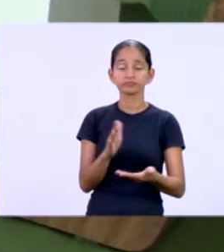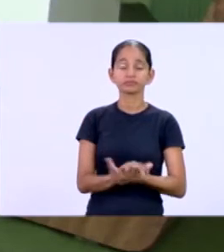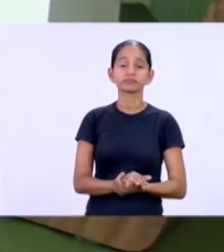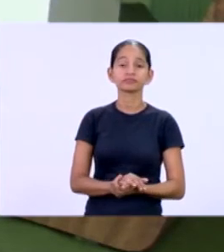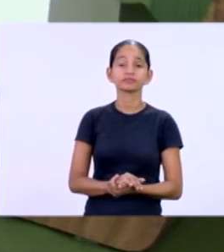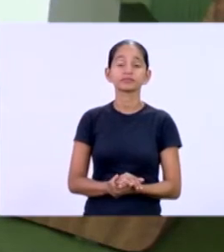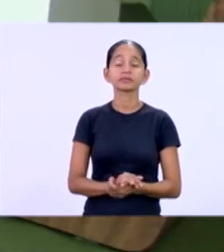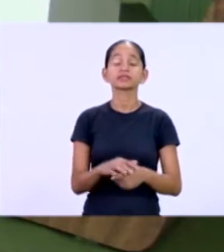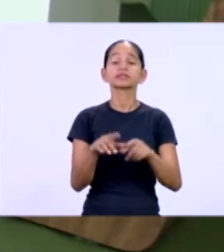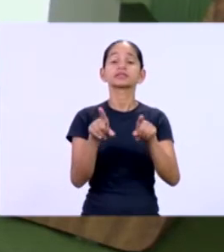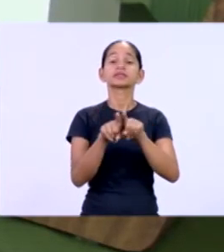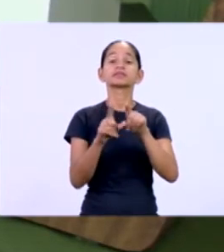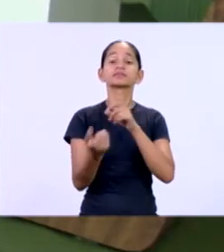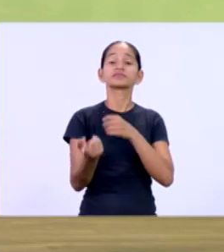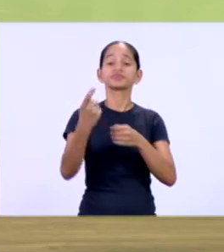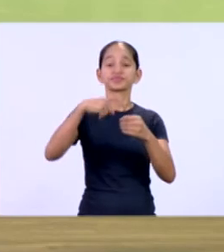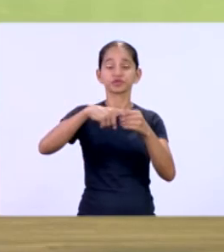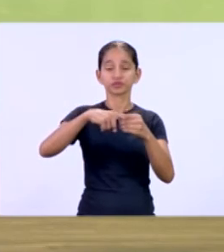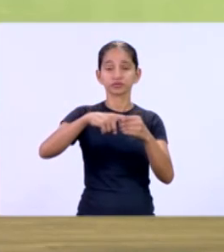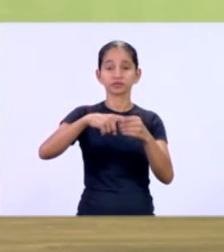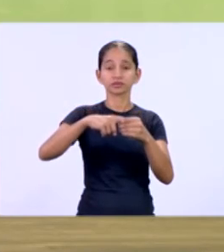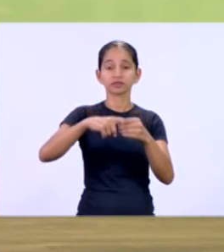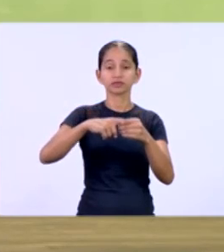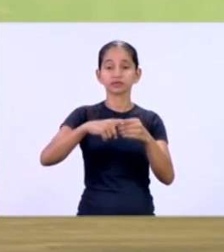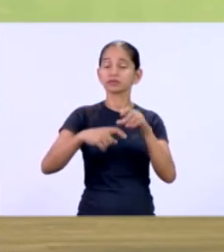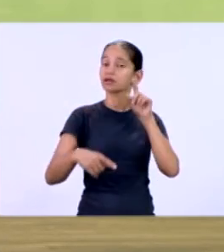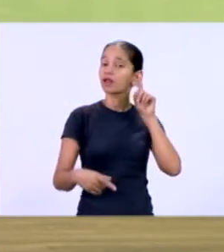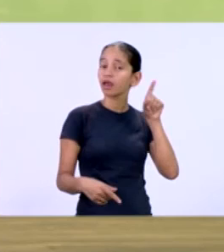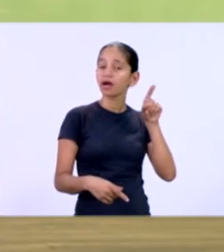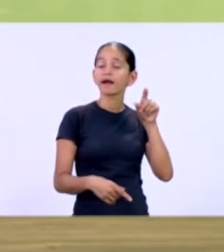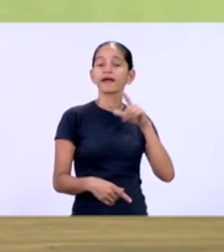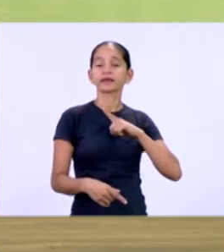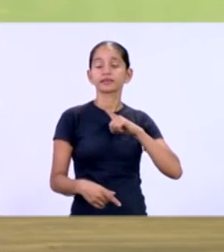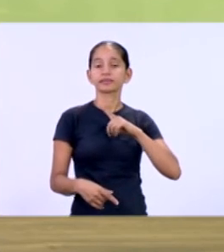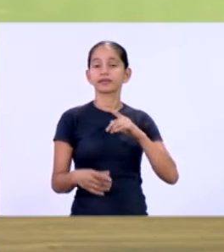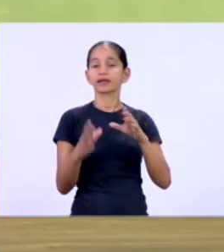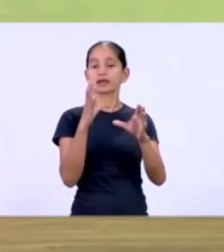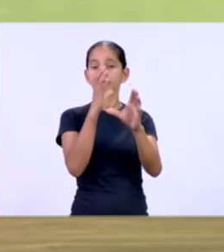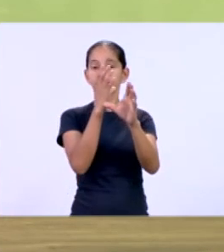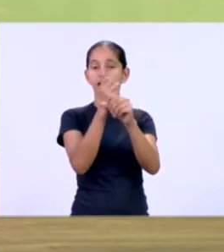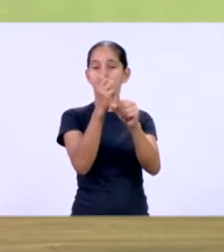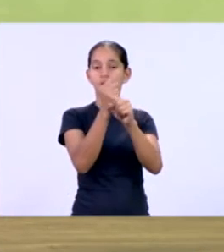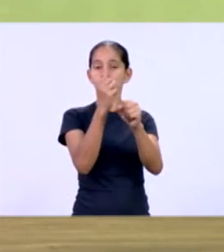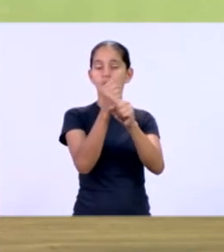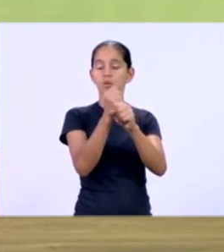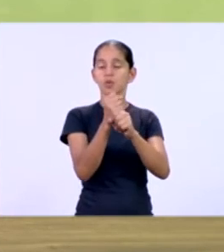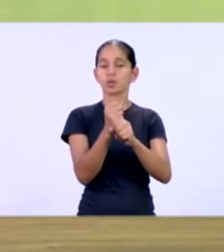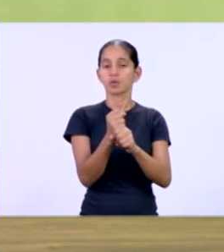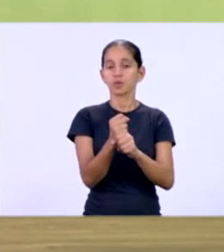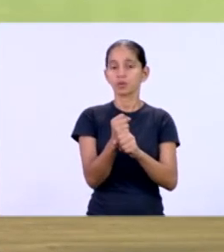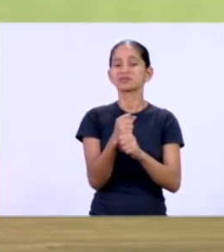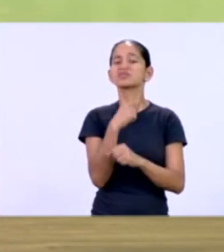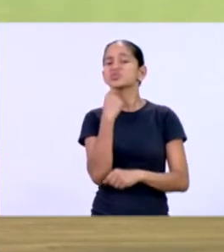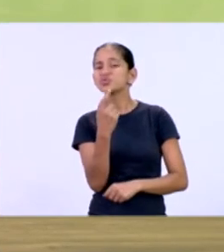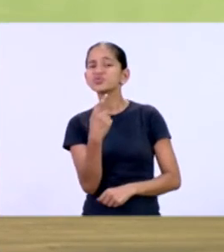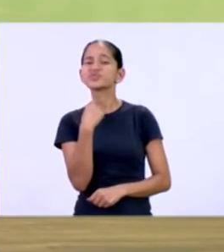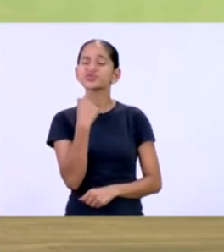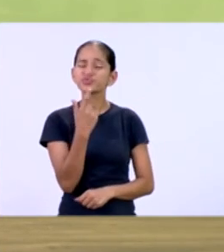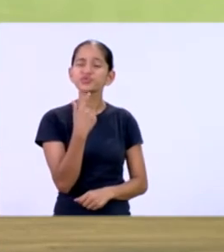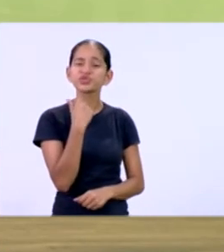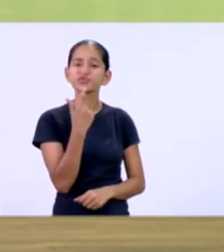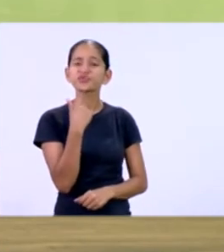Estão pedindo também para a gente voltar ali no quadro do cálculo do lucro presumido, que o pessoal está com dúvida lá,